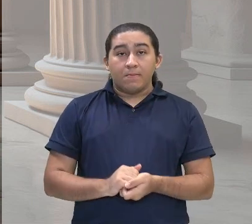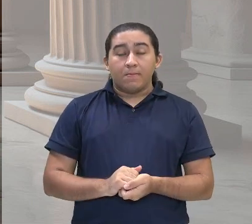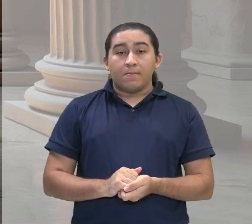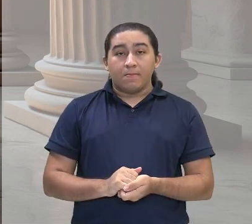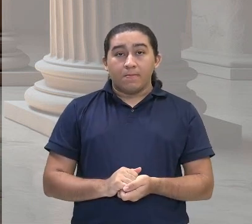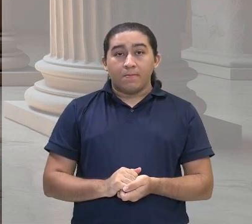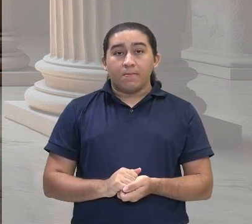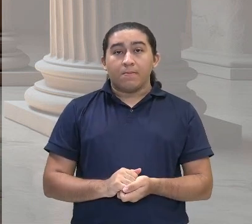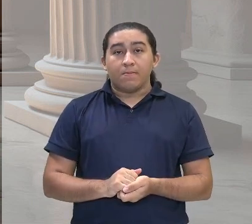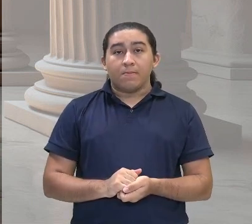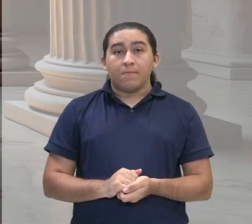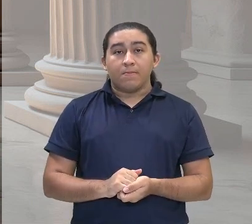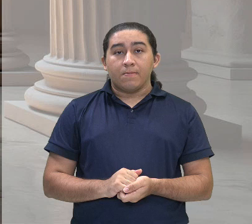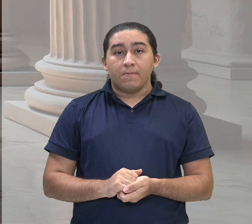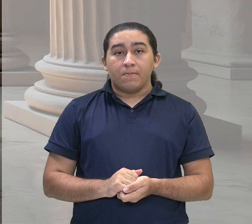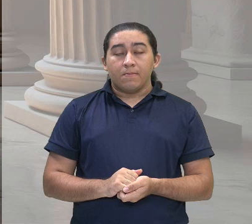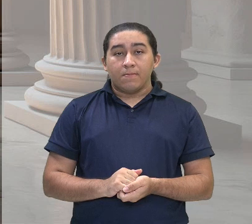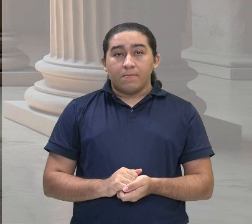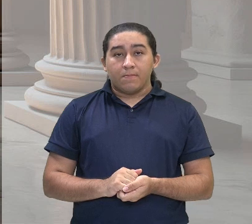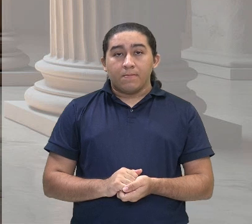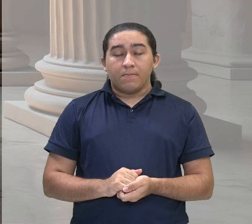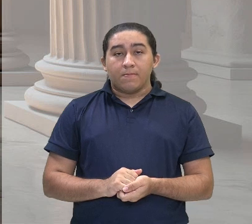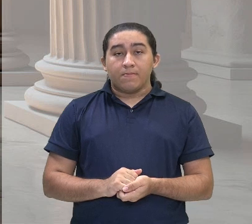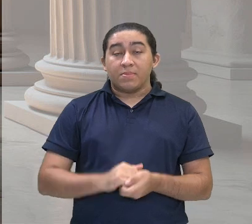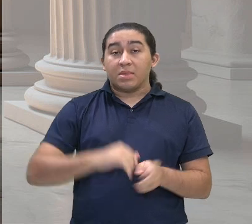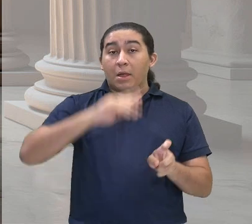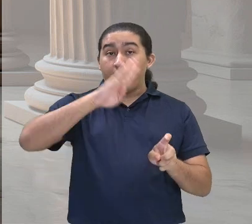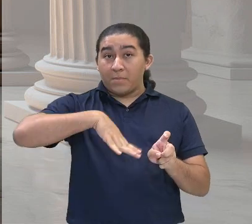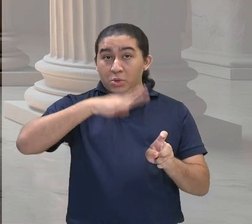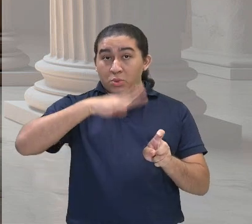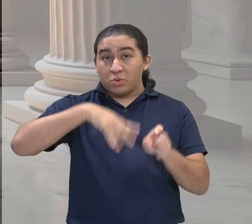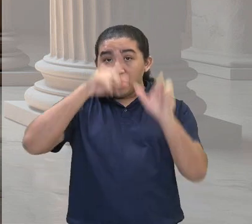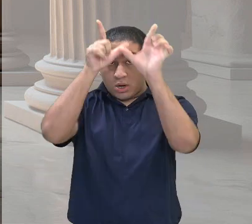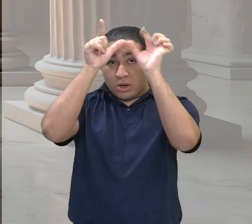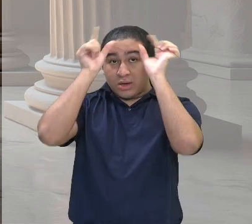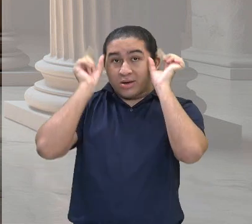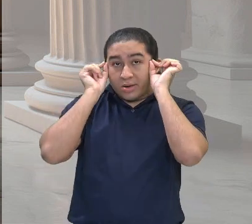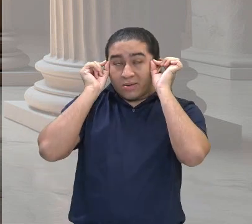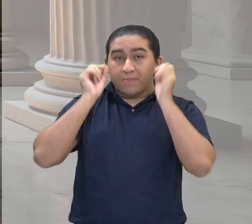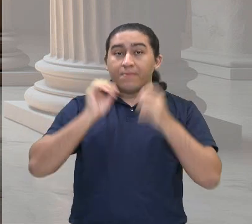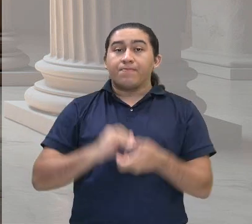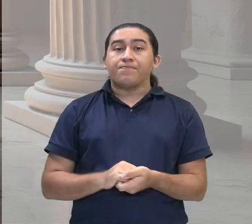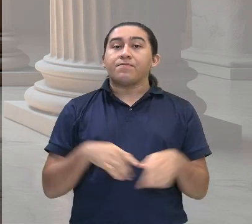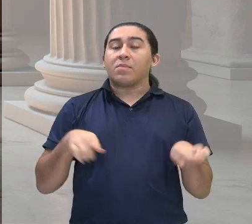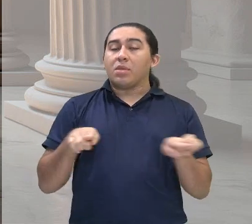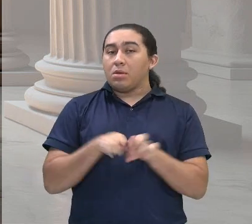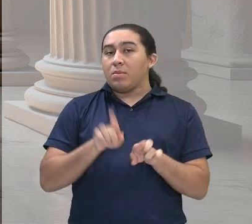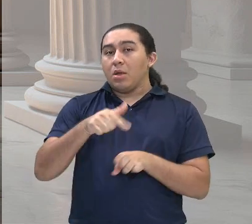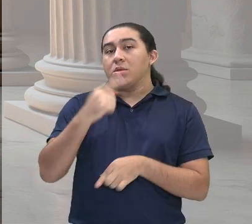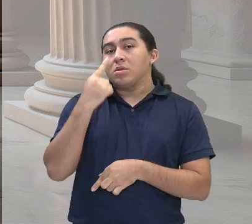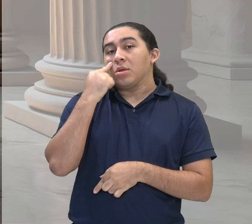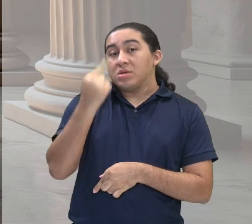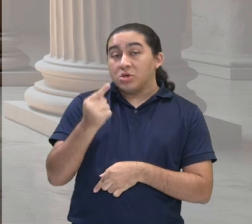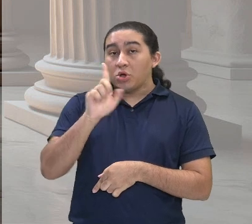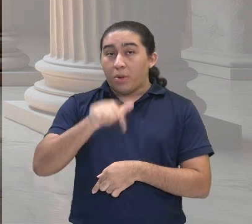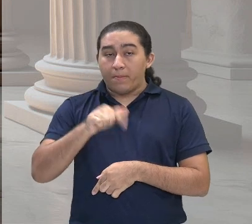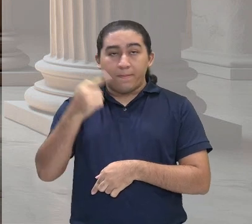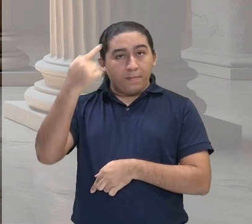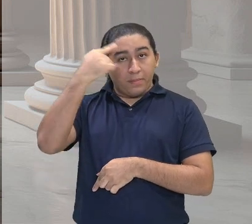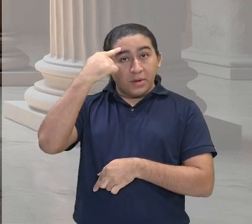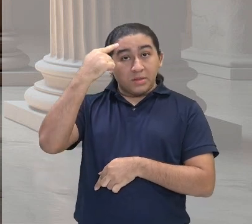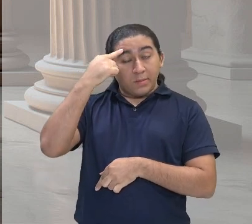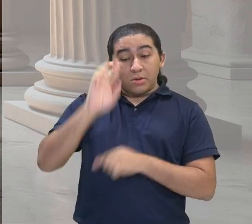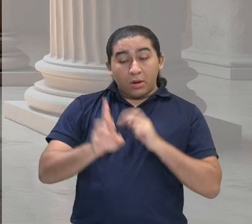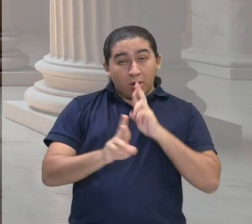nos nossos celulares, a mitologia grega. E aqui é interessante, vamos fazer aqui uma reflexão sobre